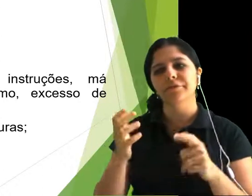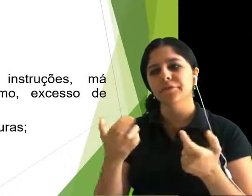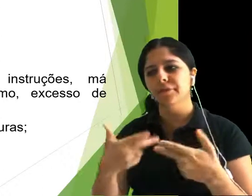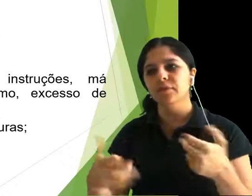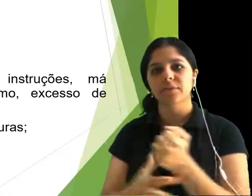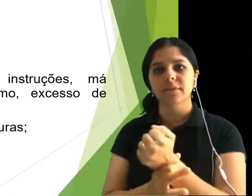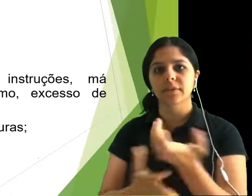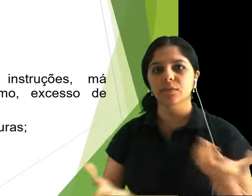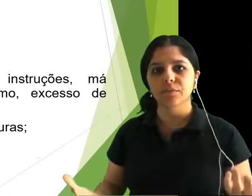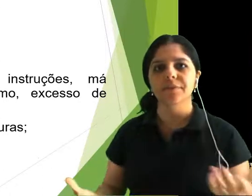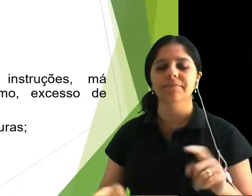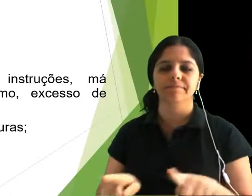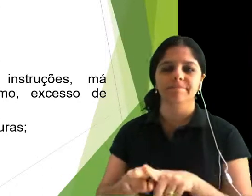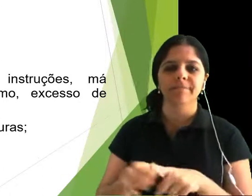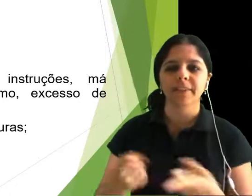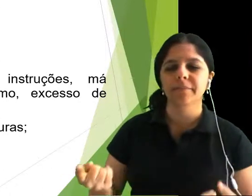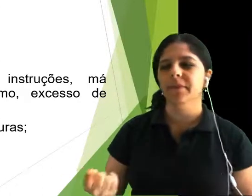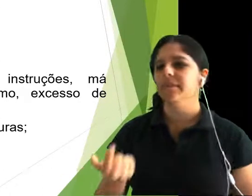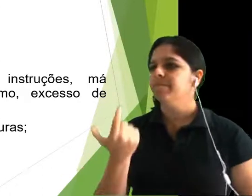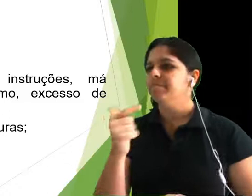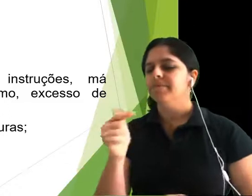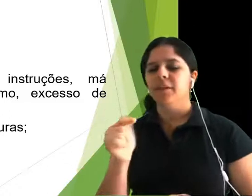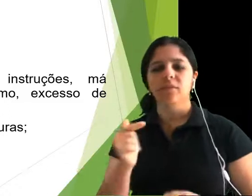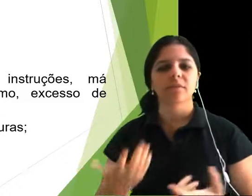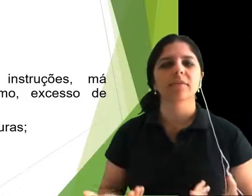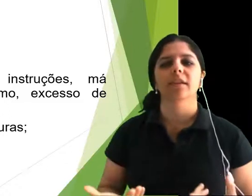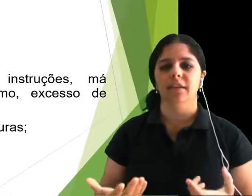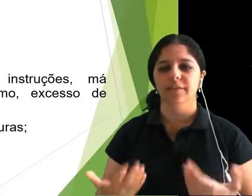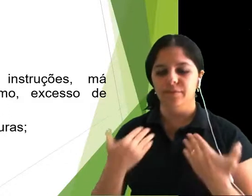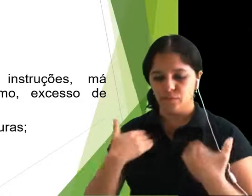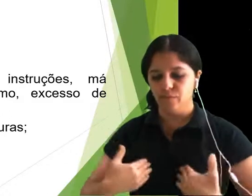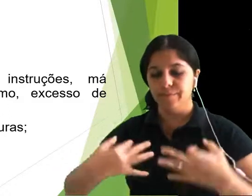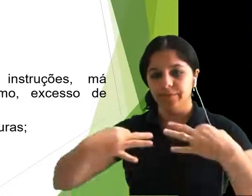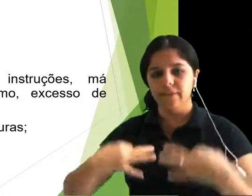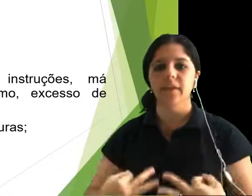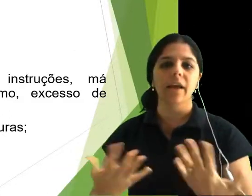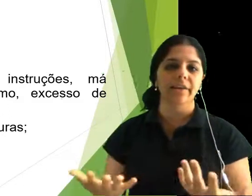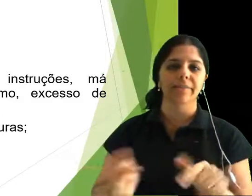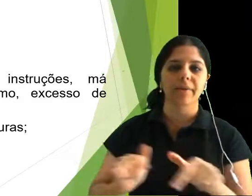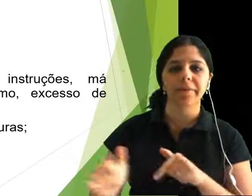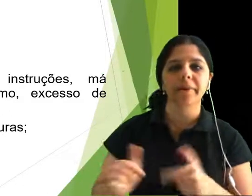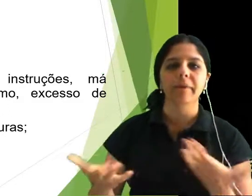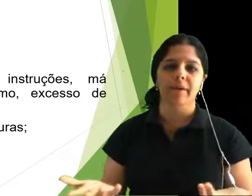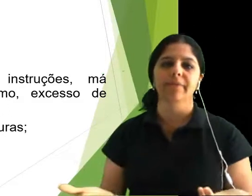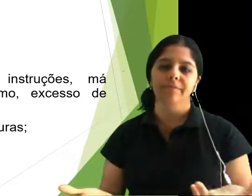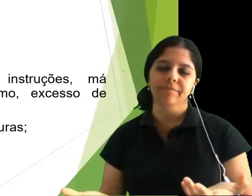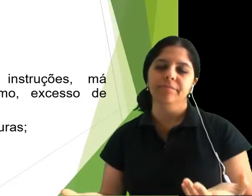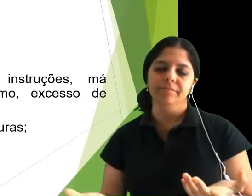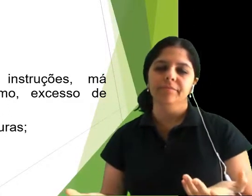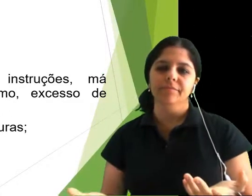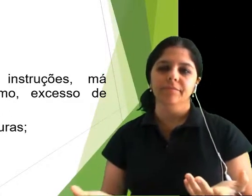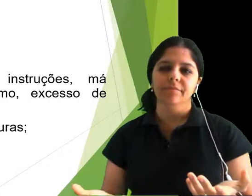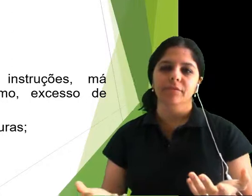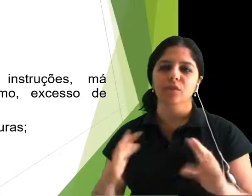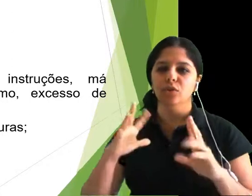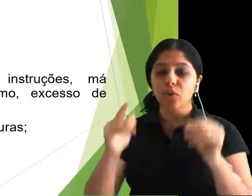seguras. Outra, a incapacidade física para o trabalho. Gente, respeitando aqui todos os seres